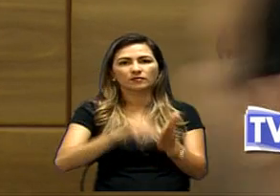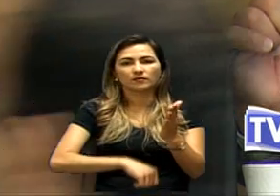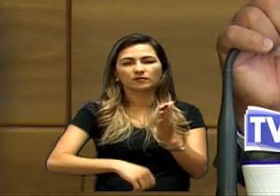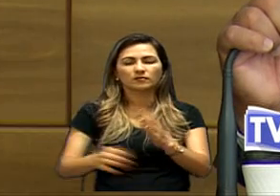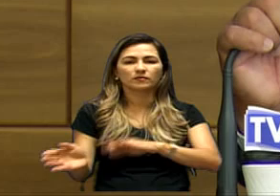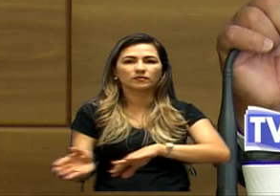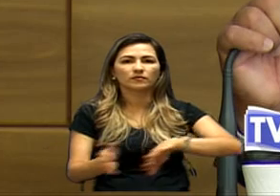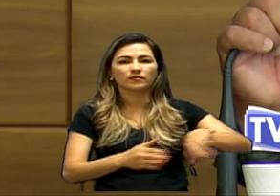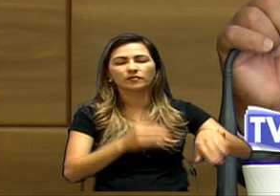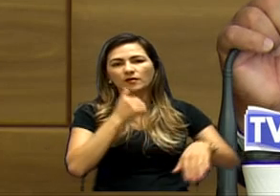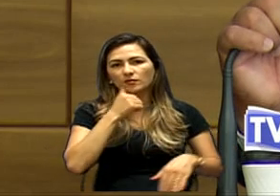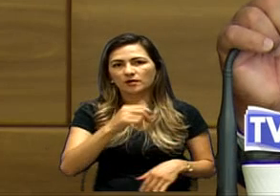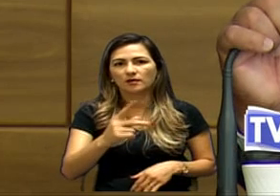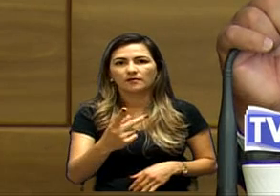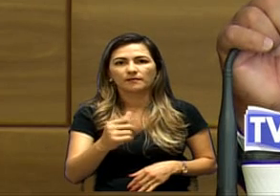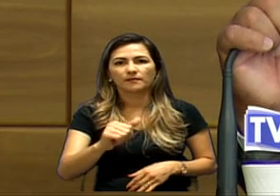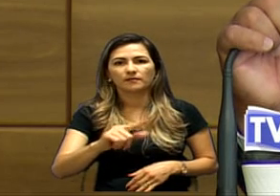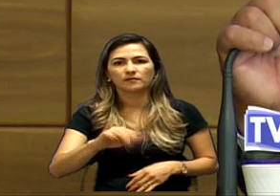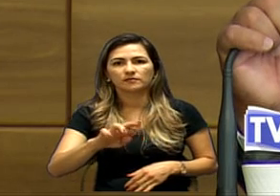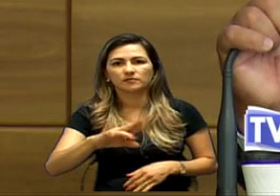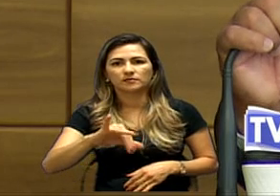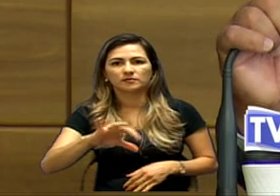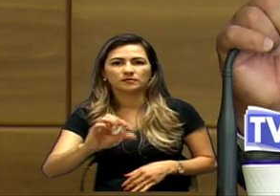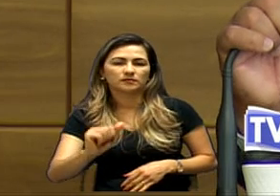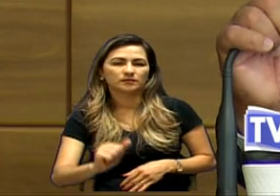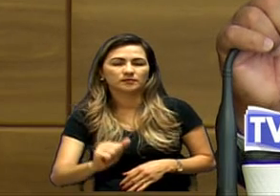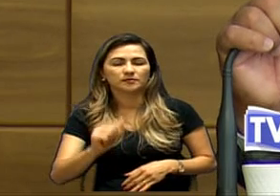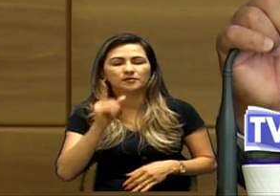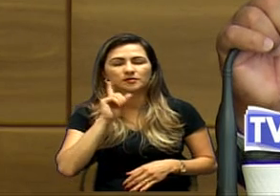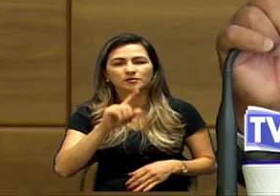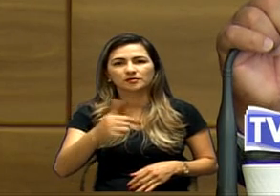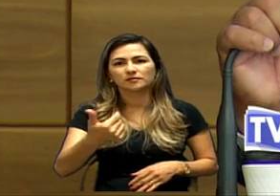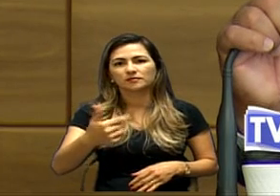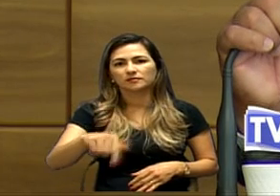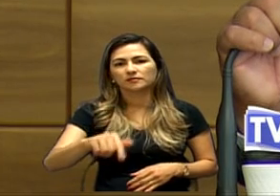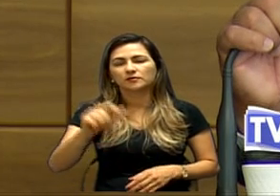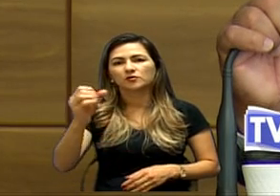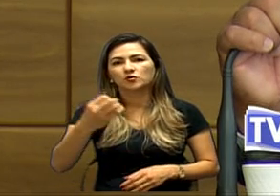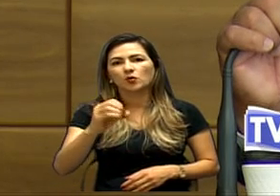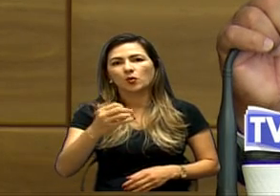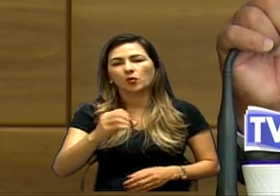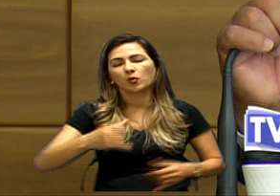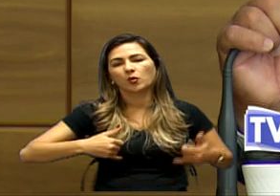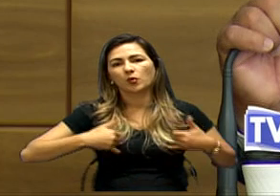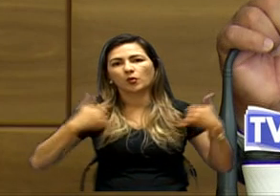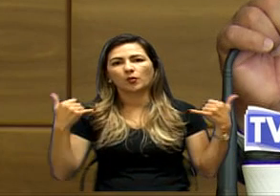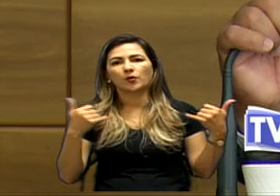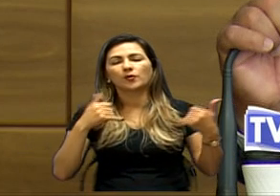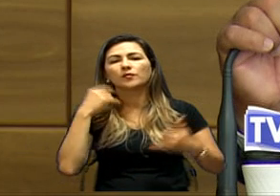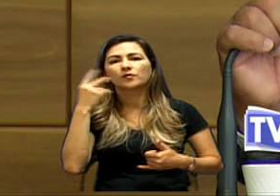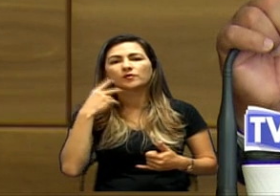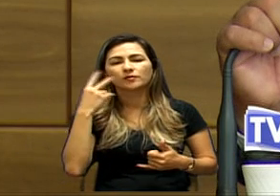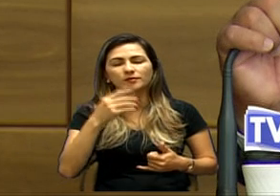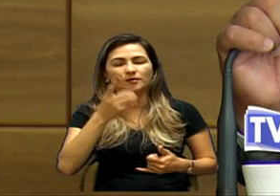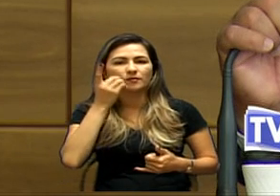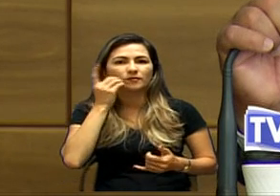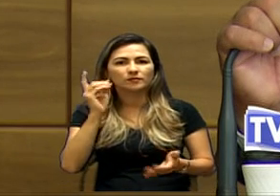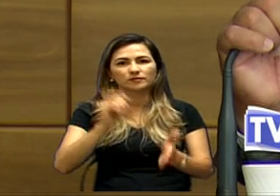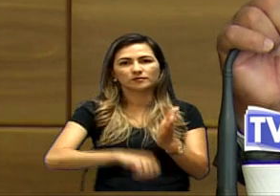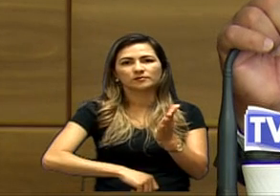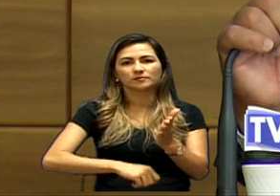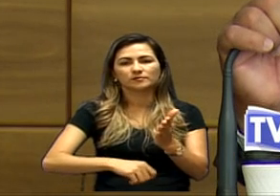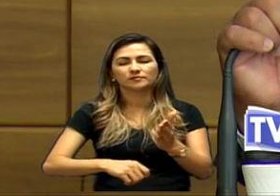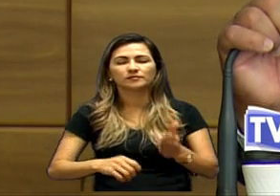da sua data natalícia, como é 17 de outubro, voto vereador Fernando Dini. Votos e congratulações ao vereador Mário Marte